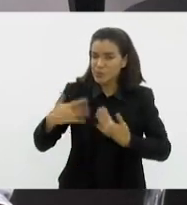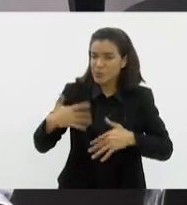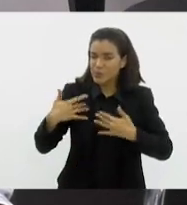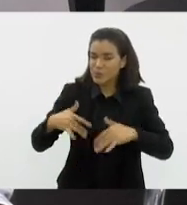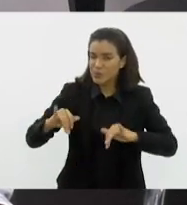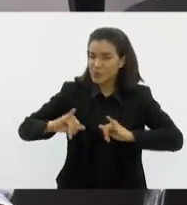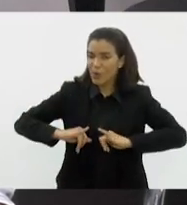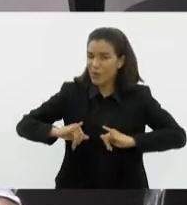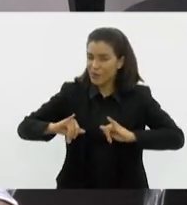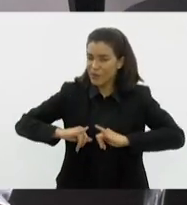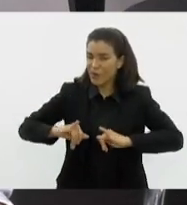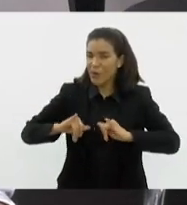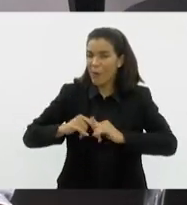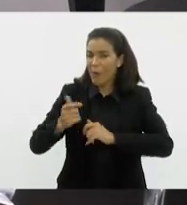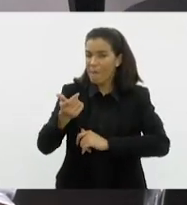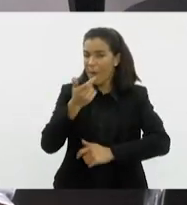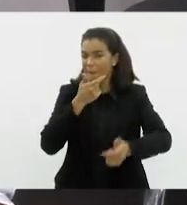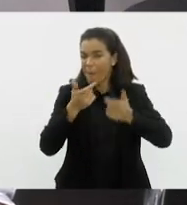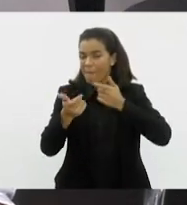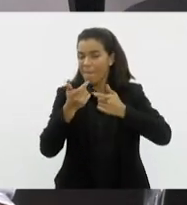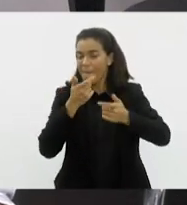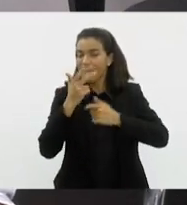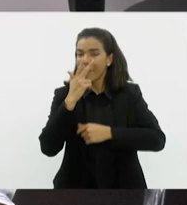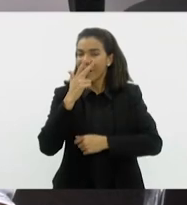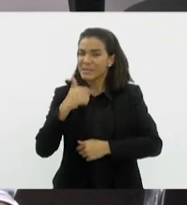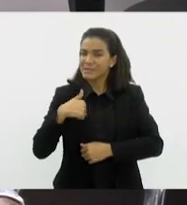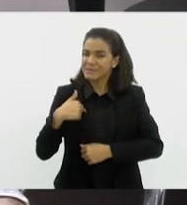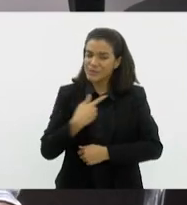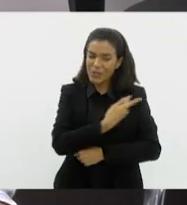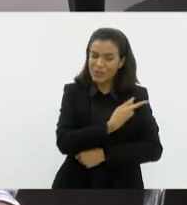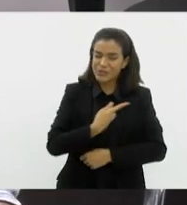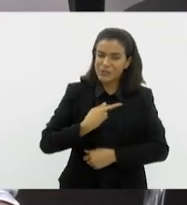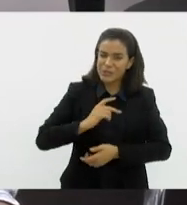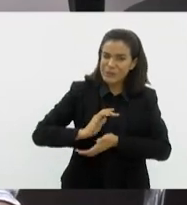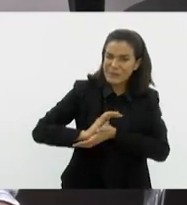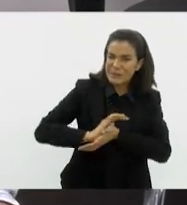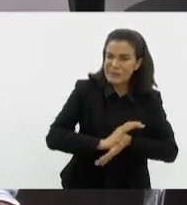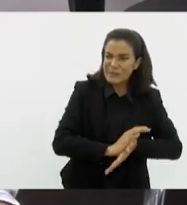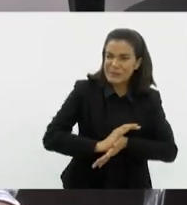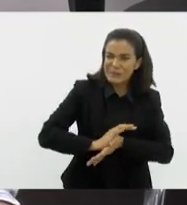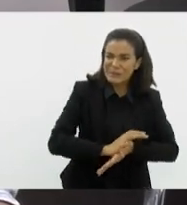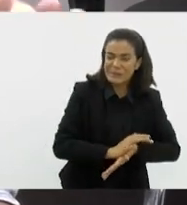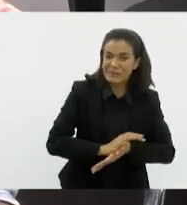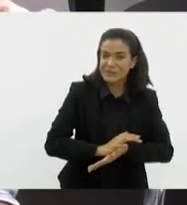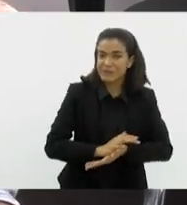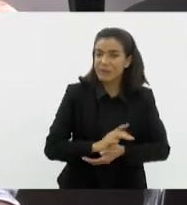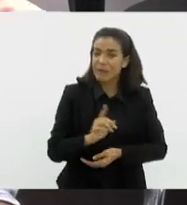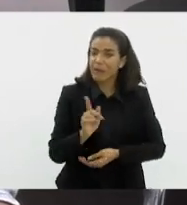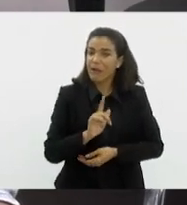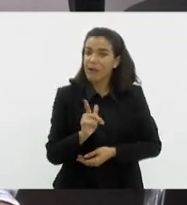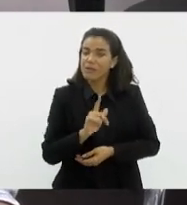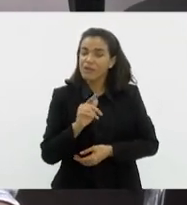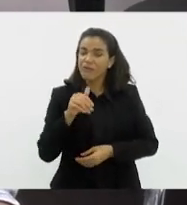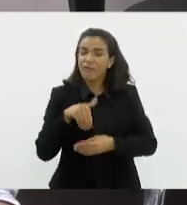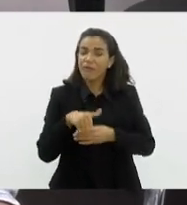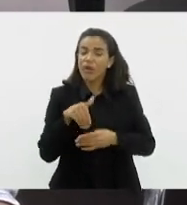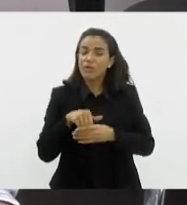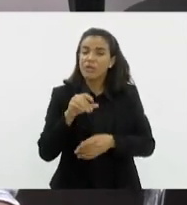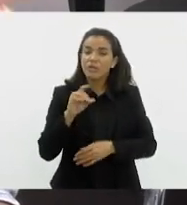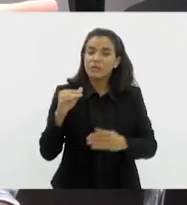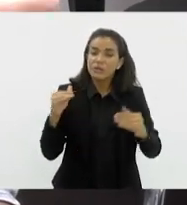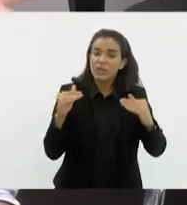gente estivesse sendo preconceituoso, quando a gente estava votando forma, se era